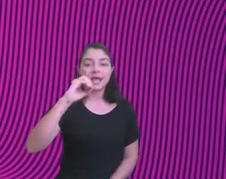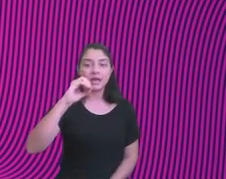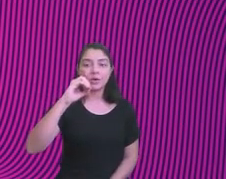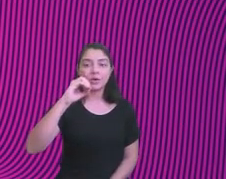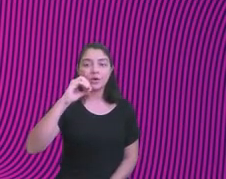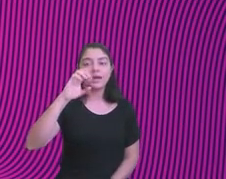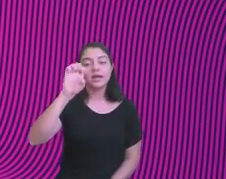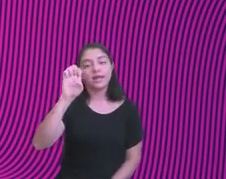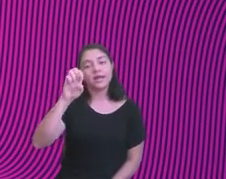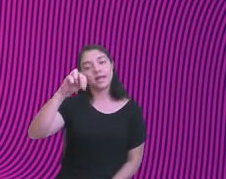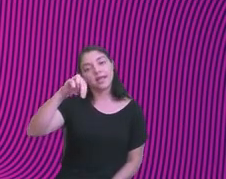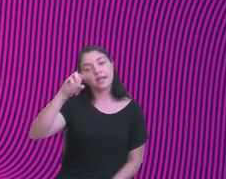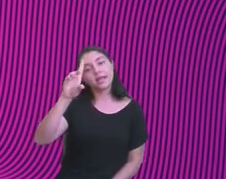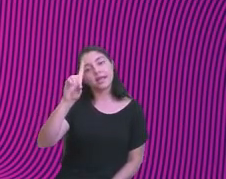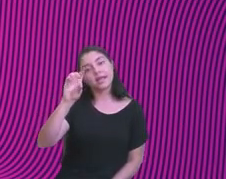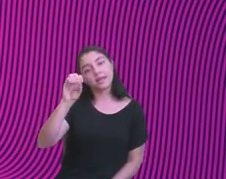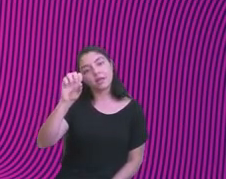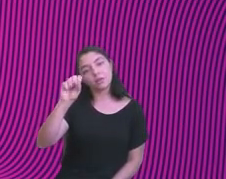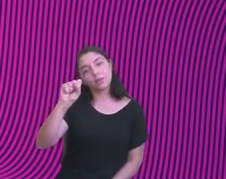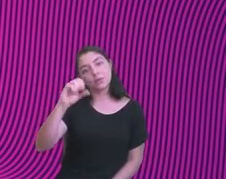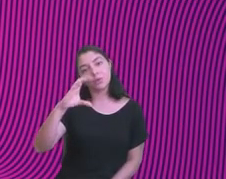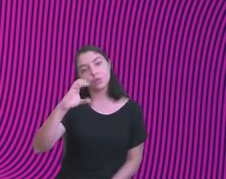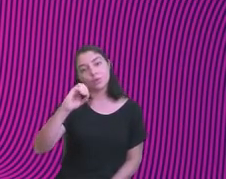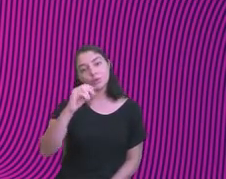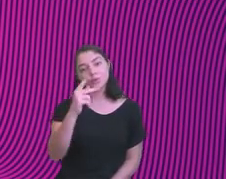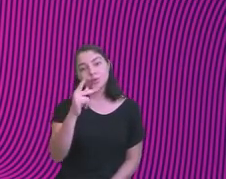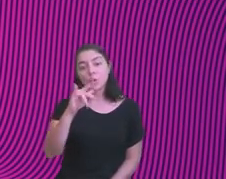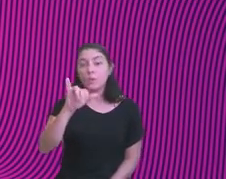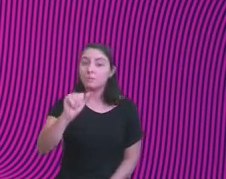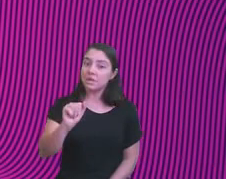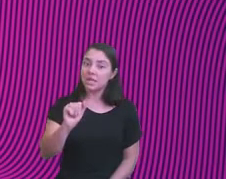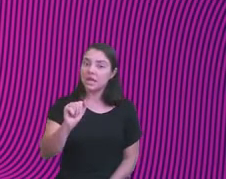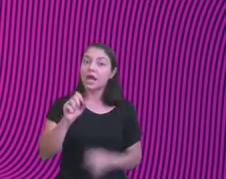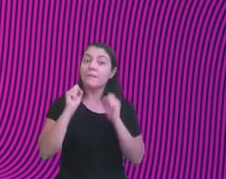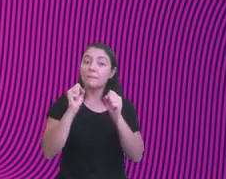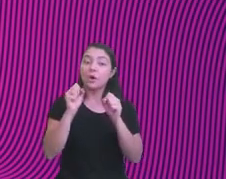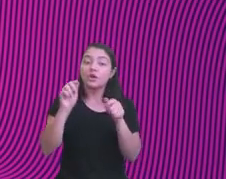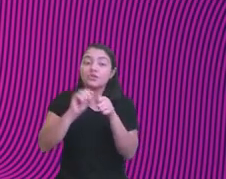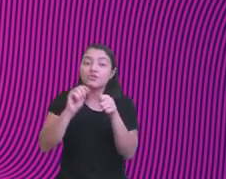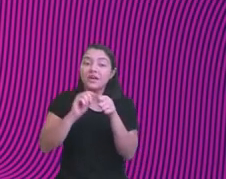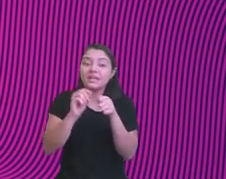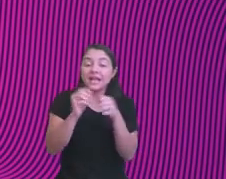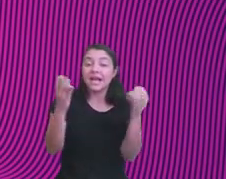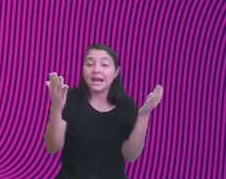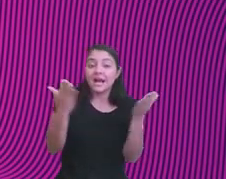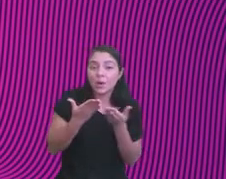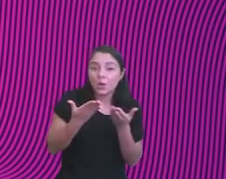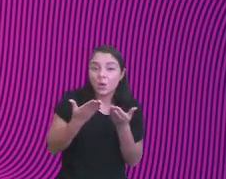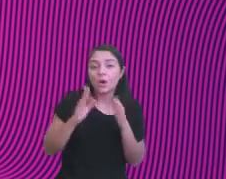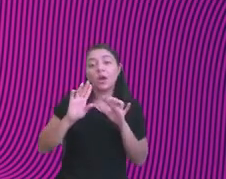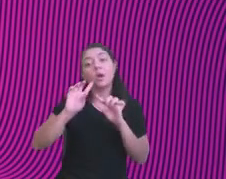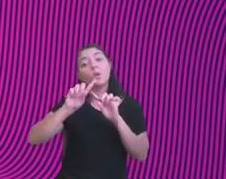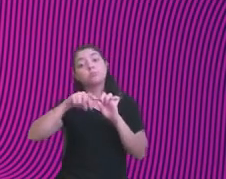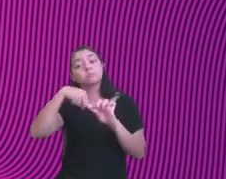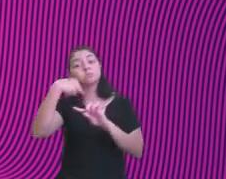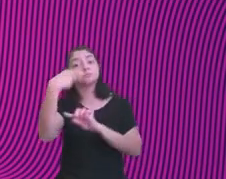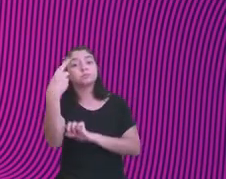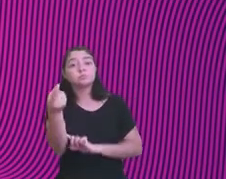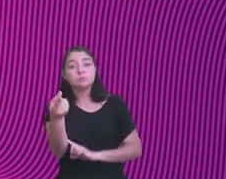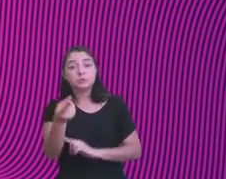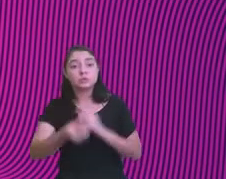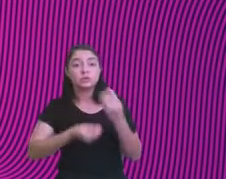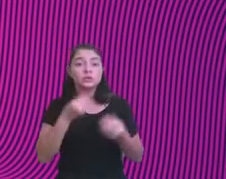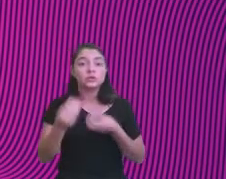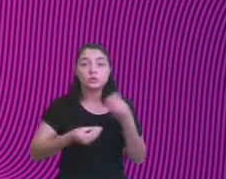se é nesse primeiro momento ou numa avaliação de possível resposta completa a